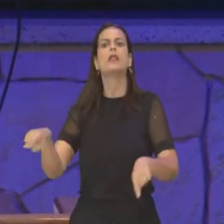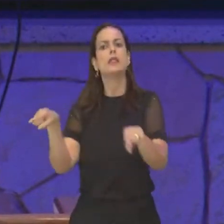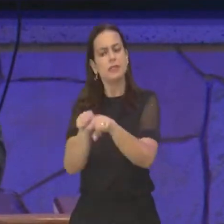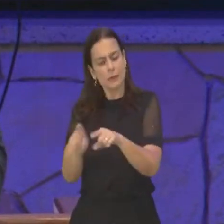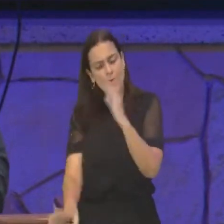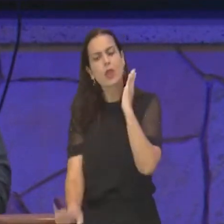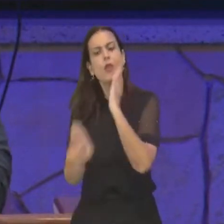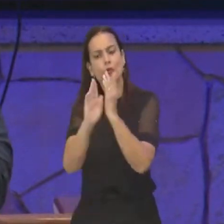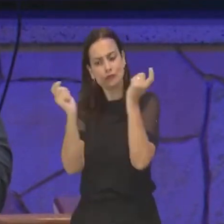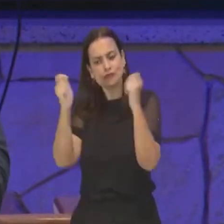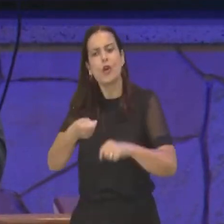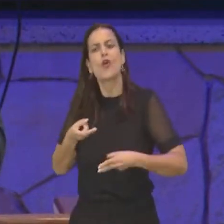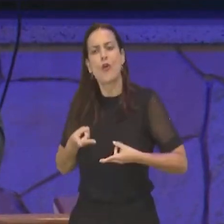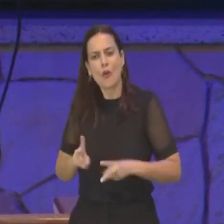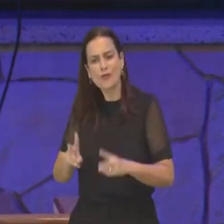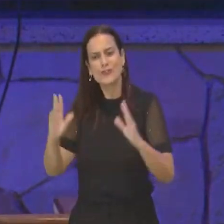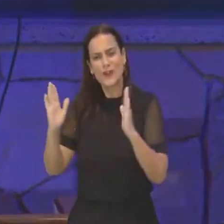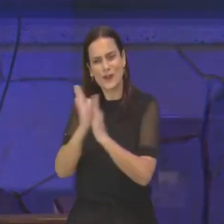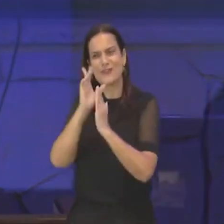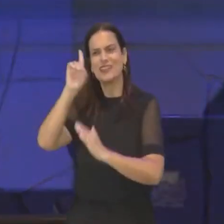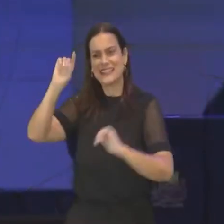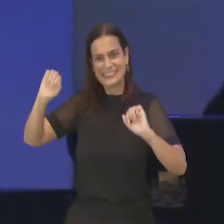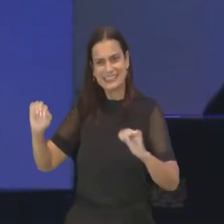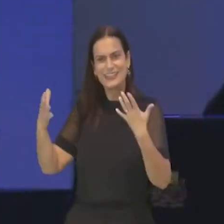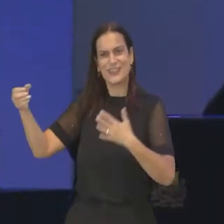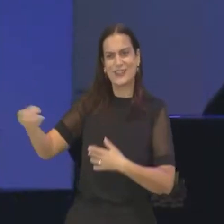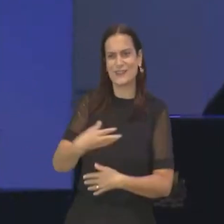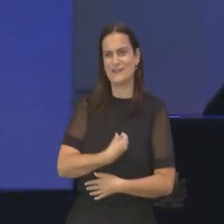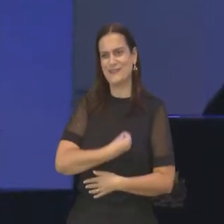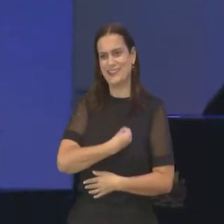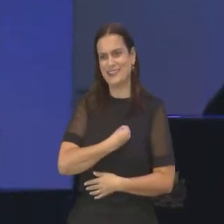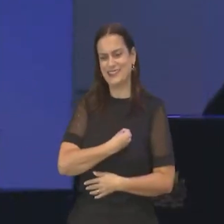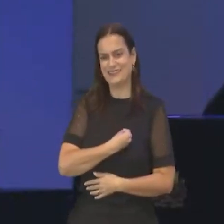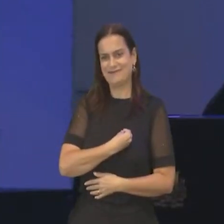a Deus e celebrar a nova vida.